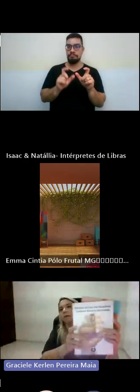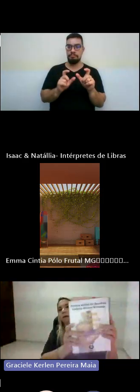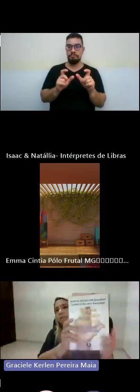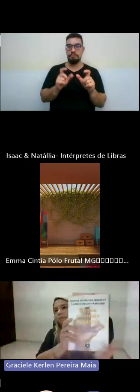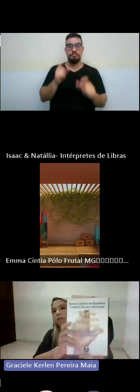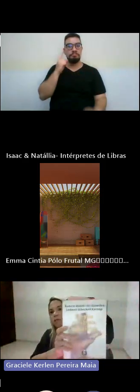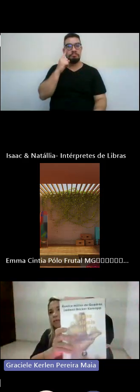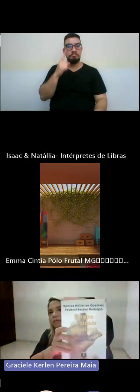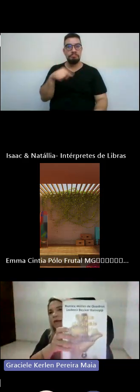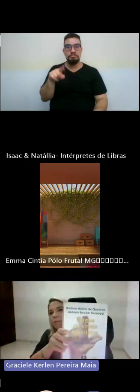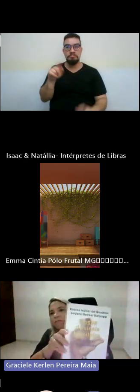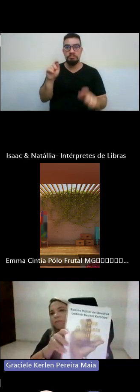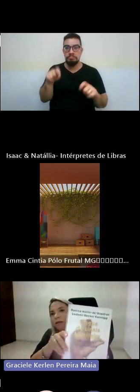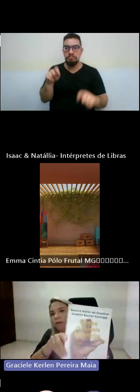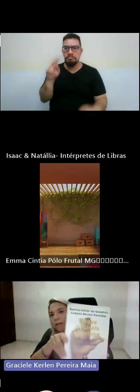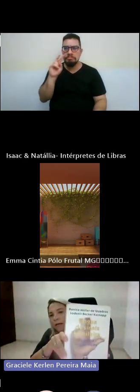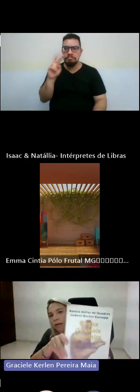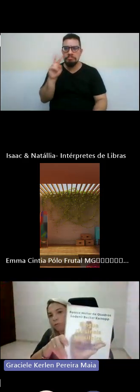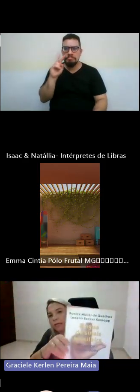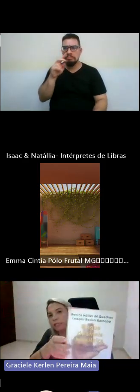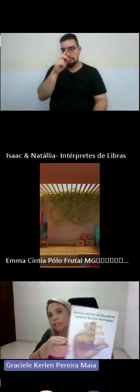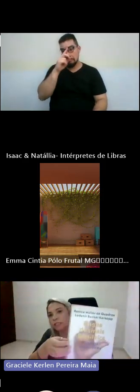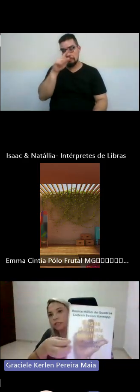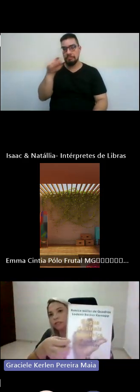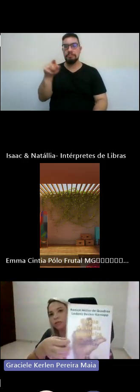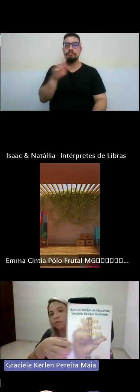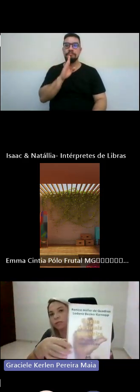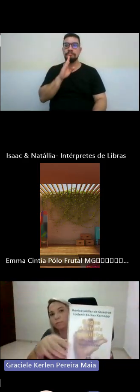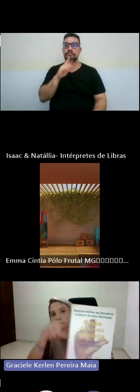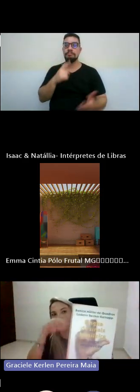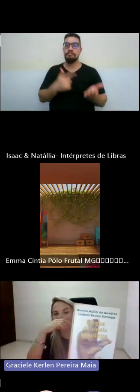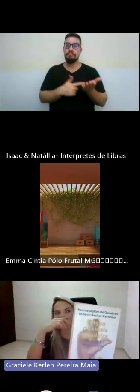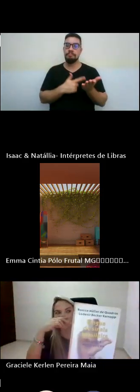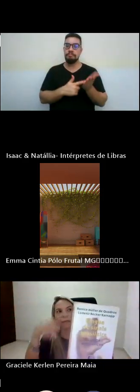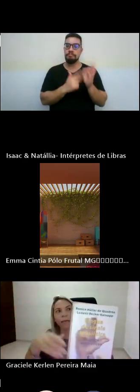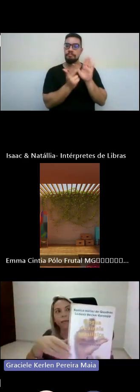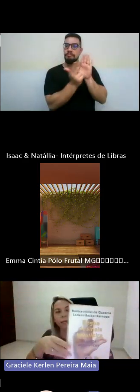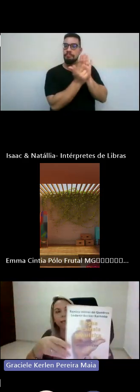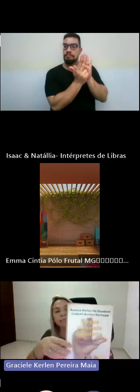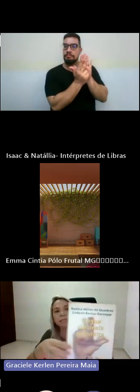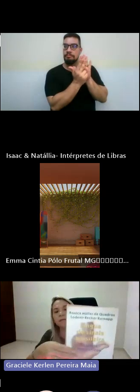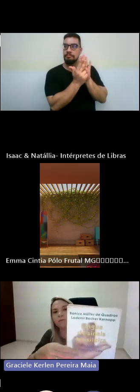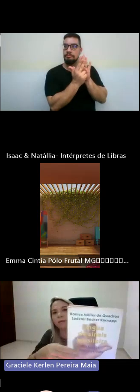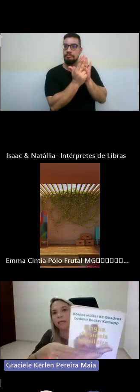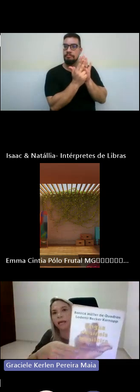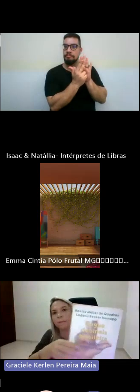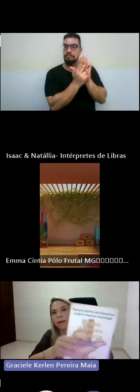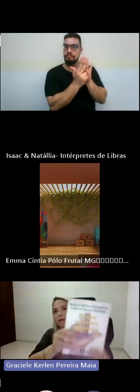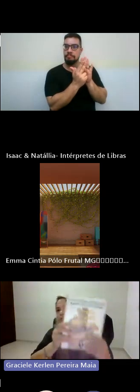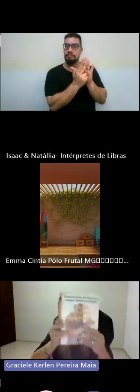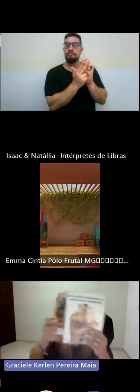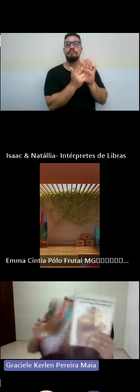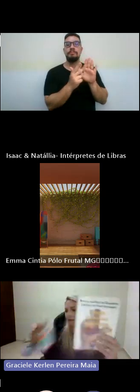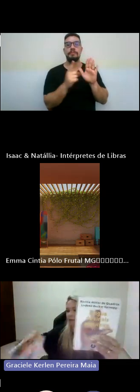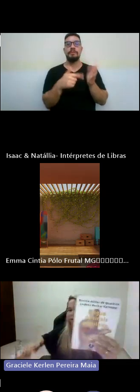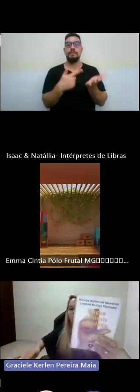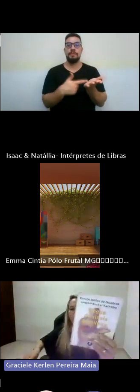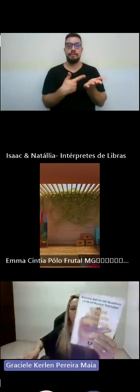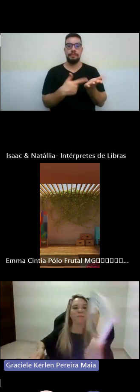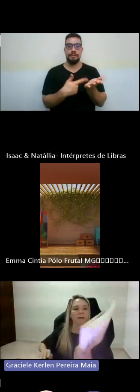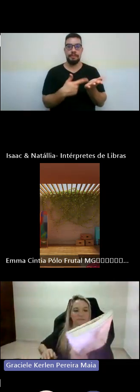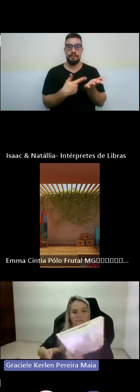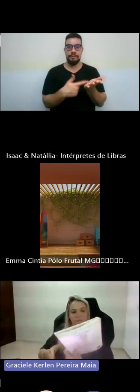ver, me dizem se dá para ver aí. A gente estuda esse livro aqui,